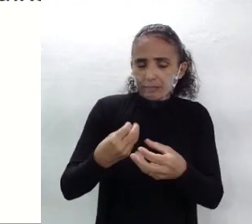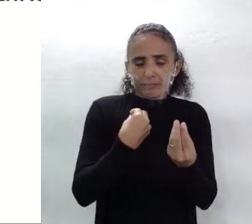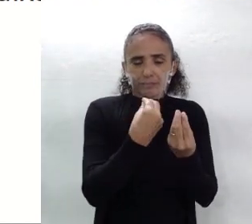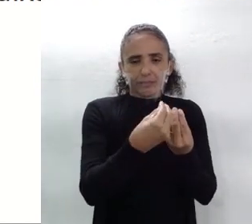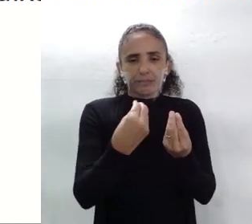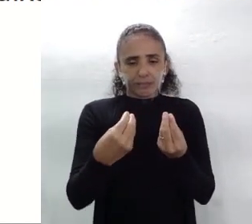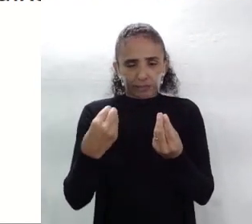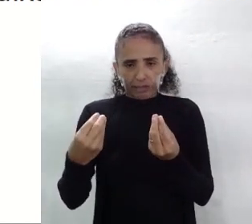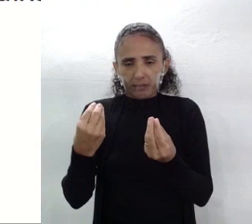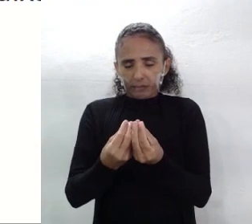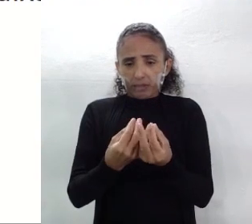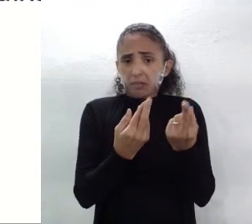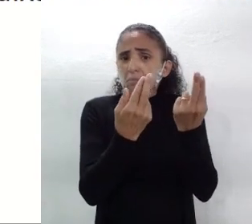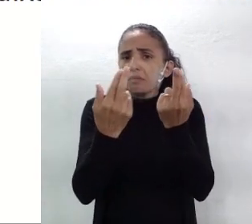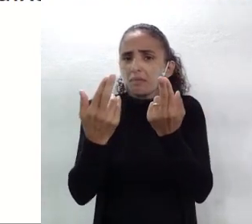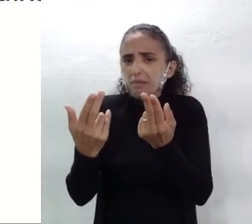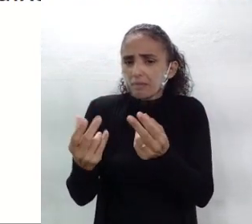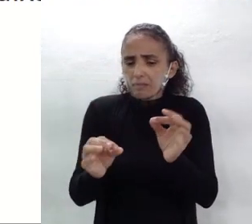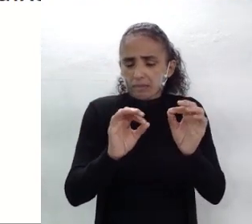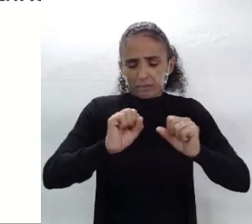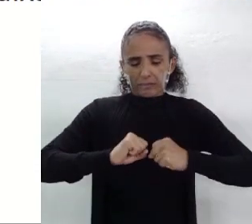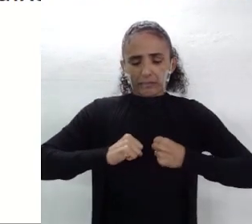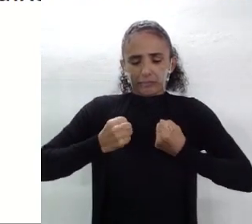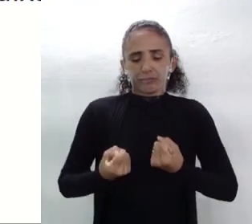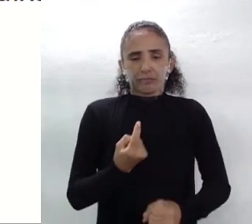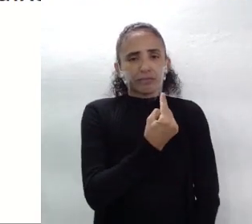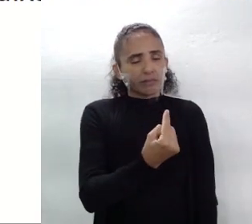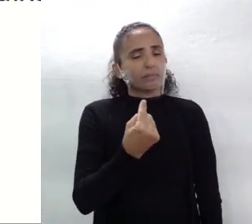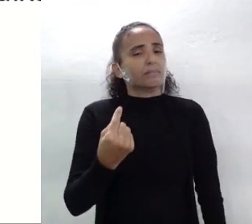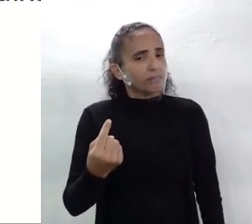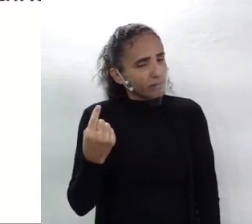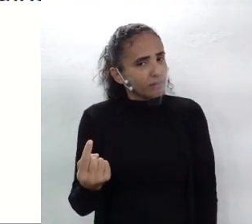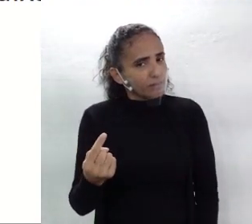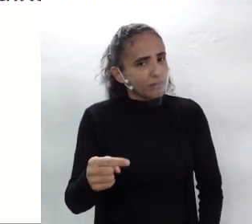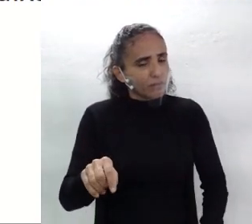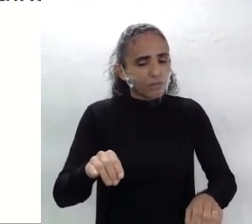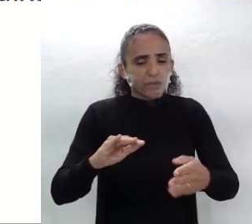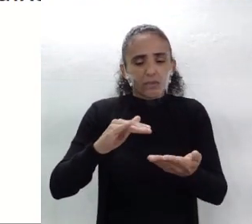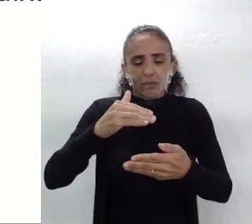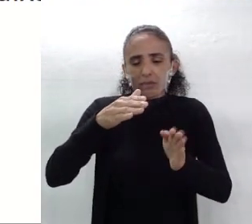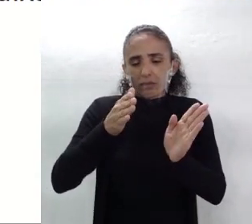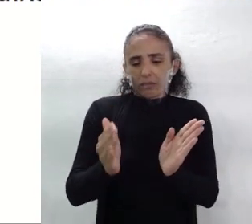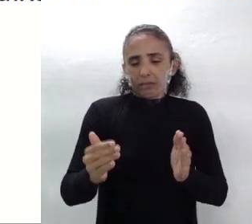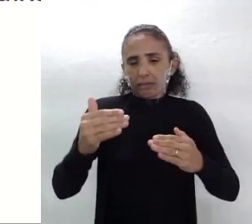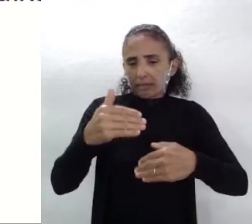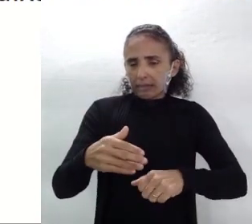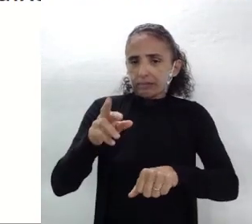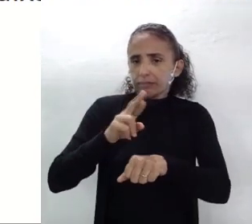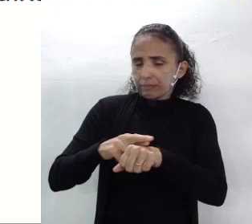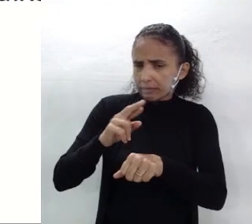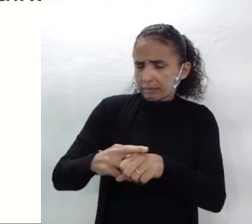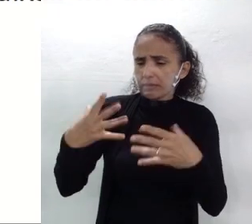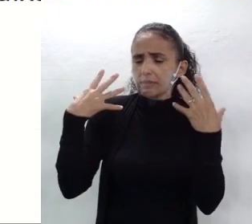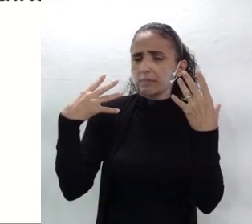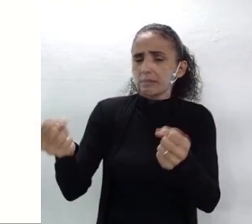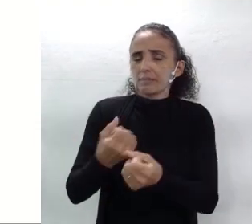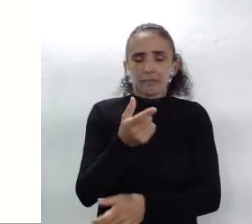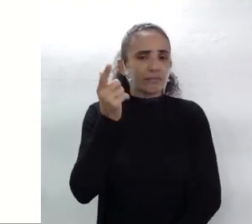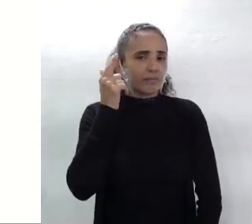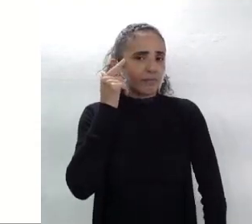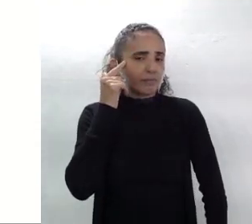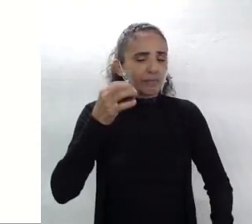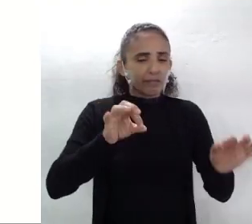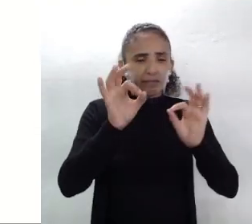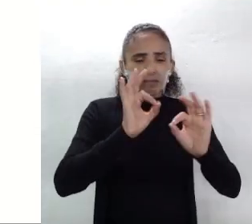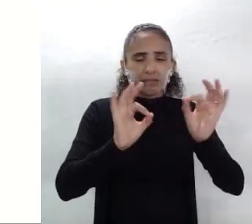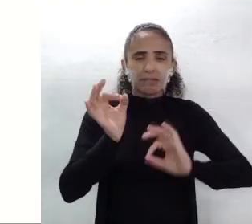de maneira proporcional ao esforço de cada um. Quantas caixas de bombom cada um deles recebeu? Então vamos organizar a